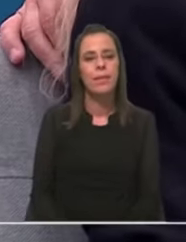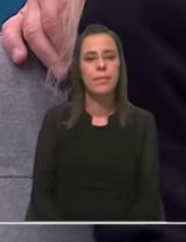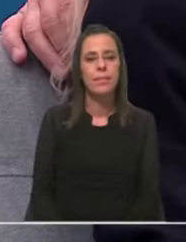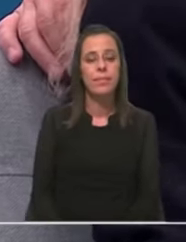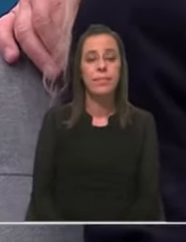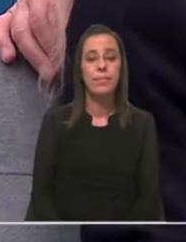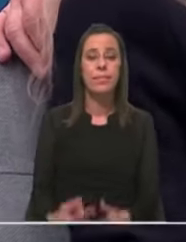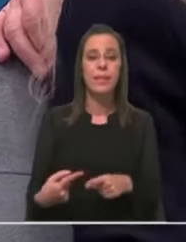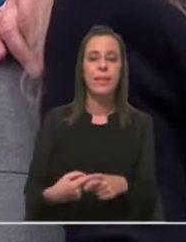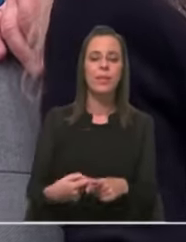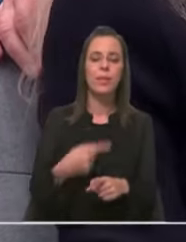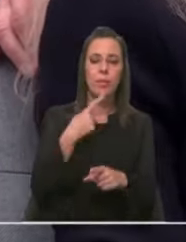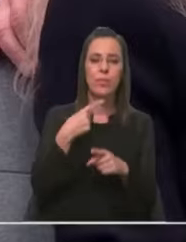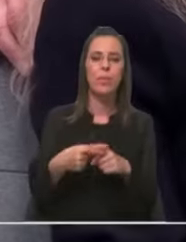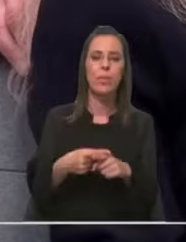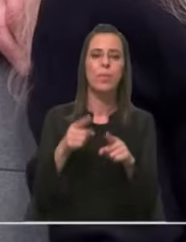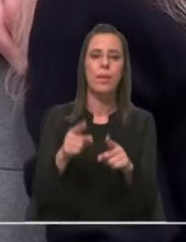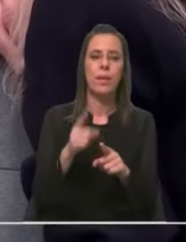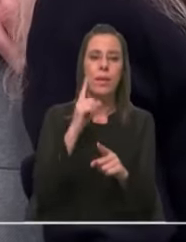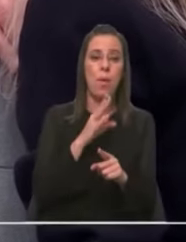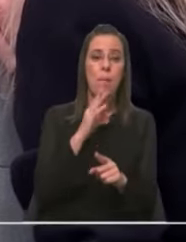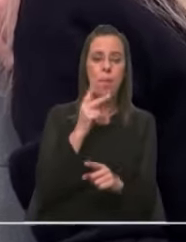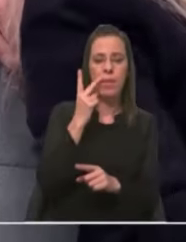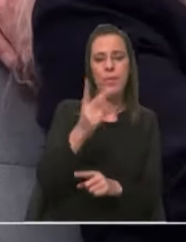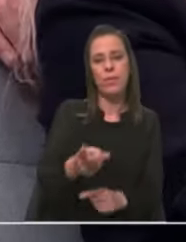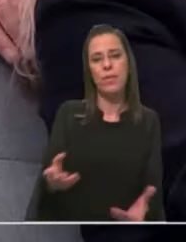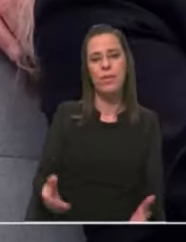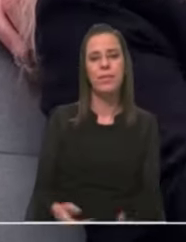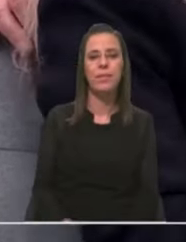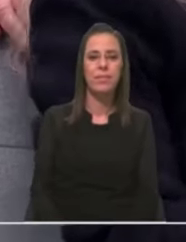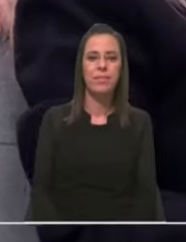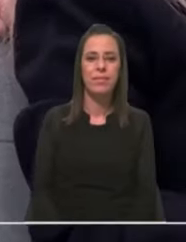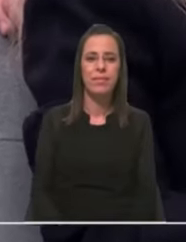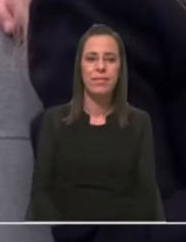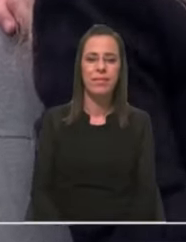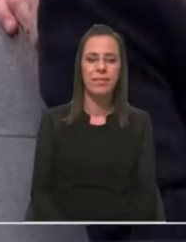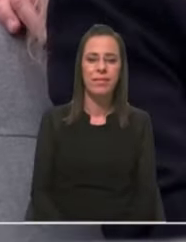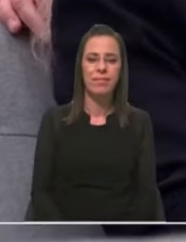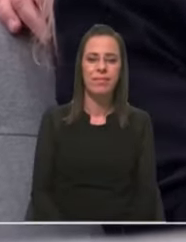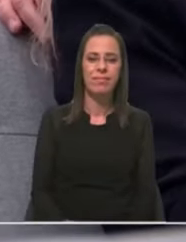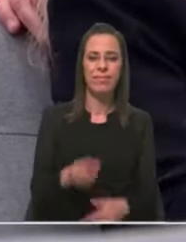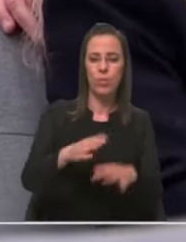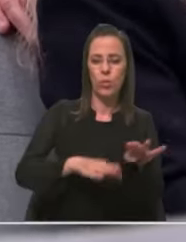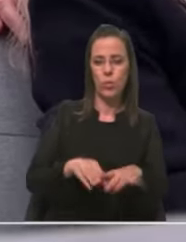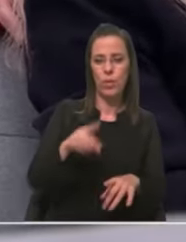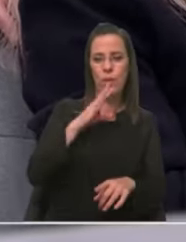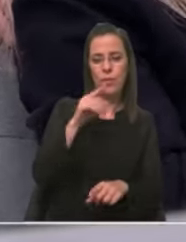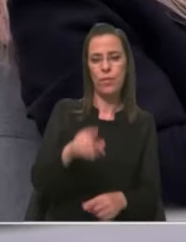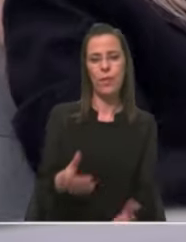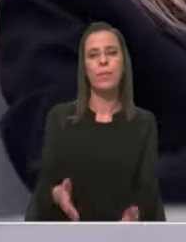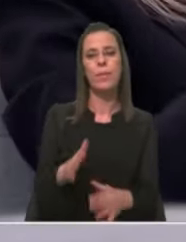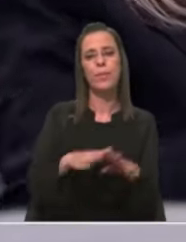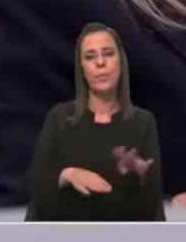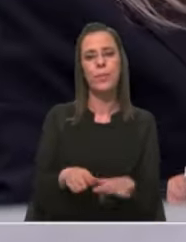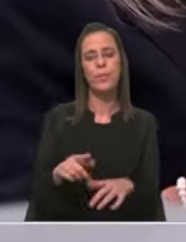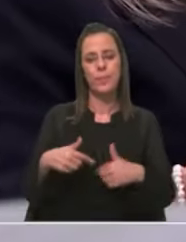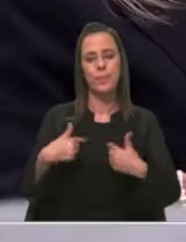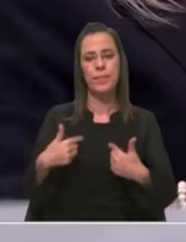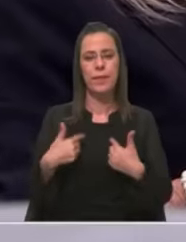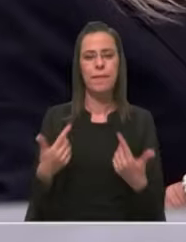é interessante, é muito interessante uma mãe ver olha, o que aquele filho fez de